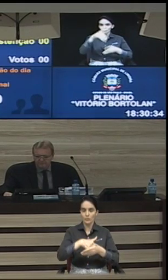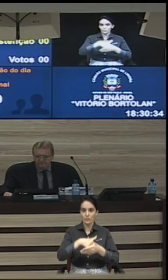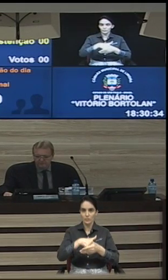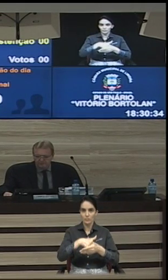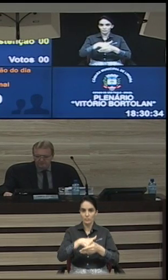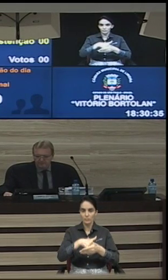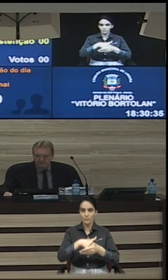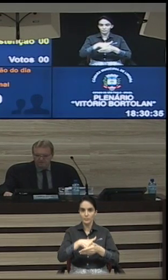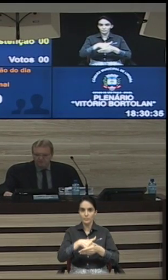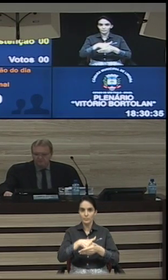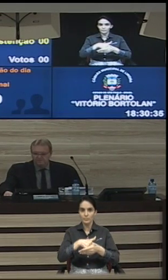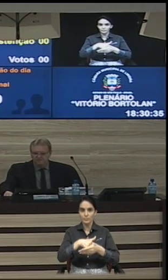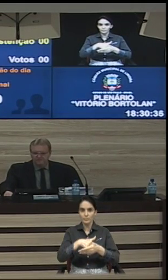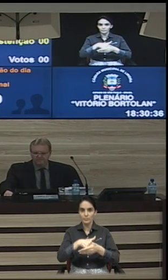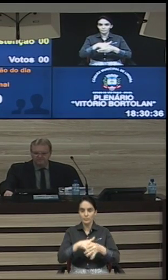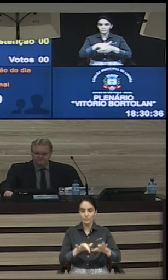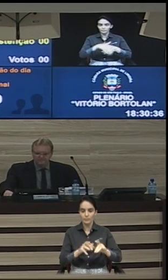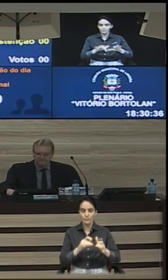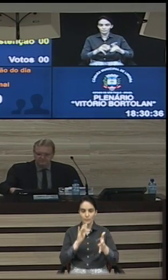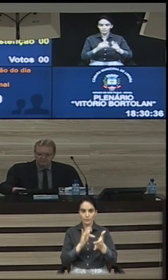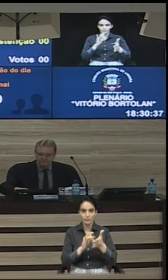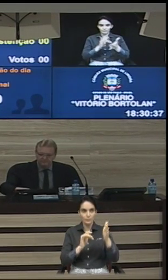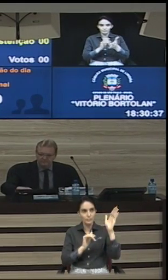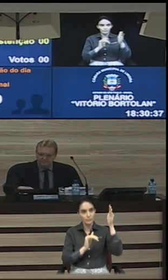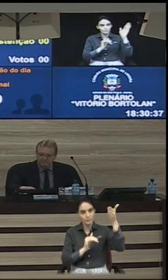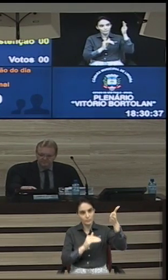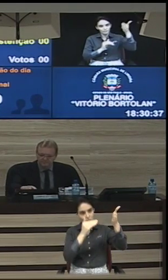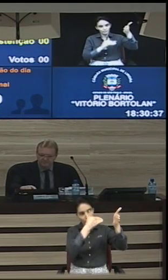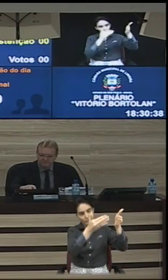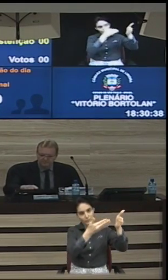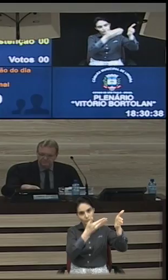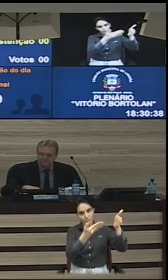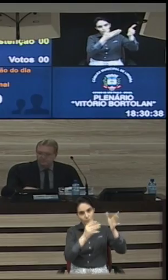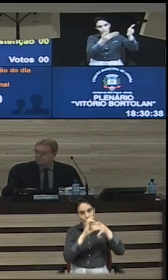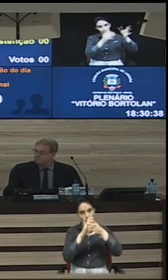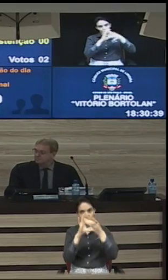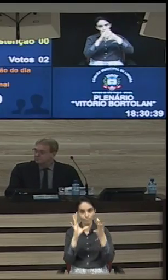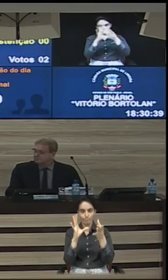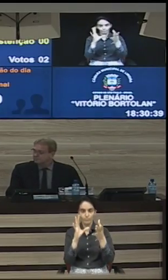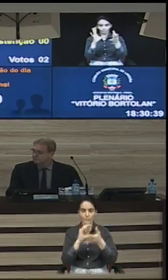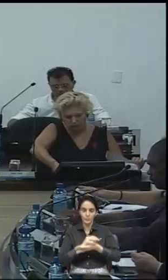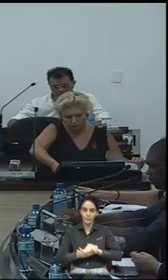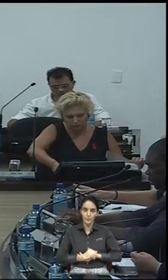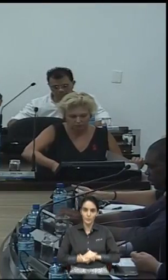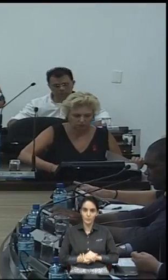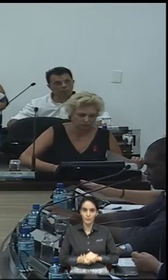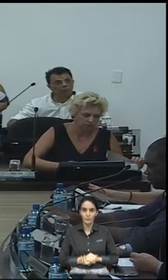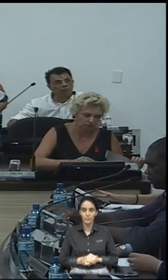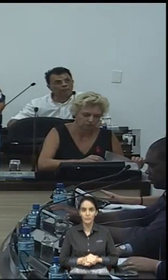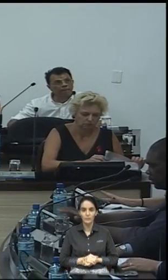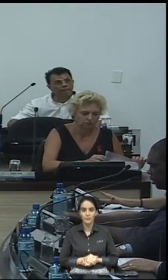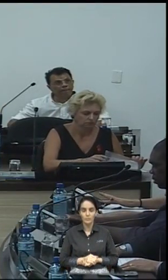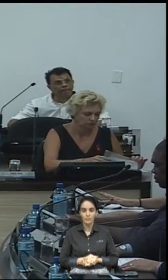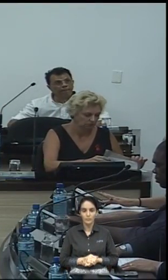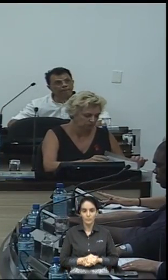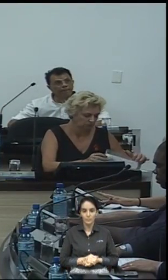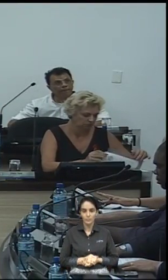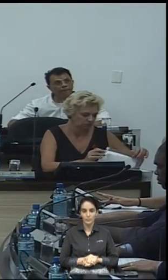e a votação é através do painel eletrônico que já se encontra à disposição de todos.